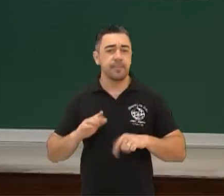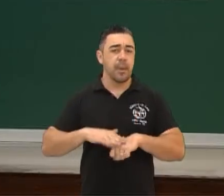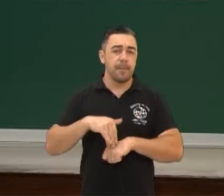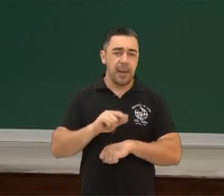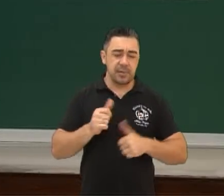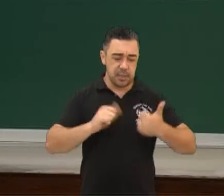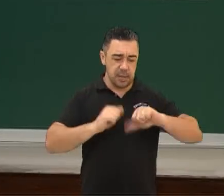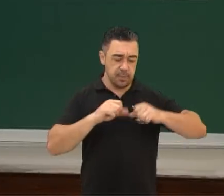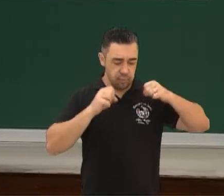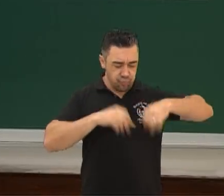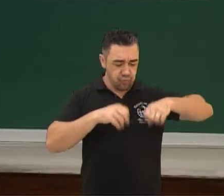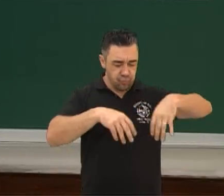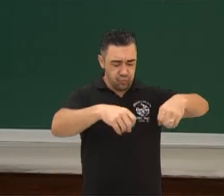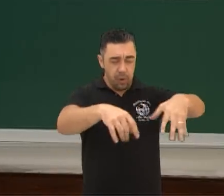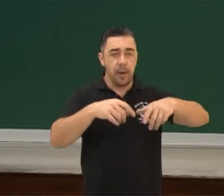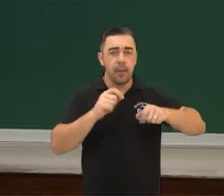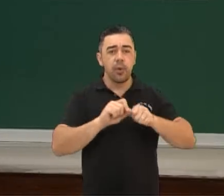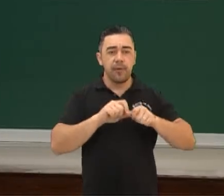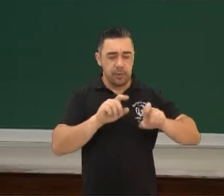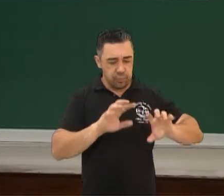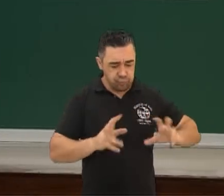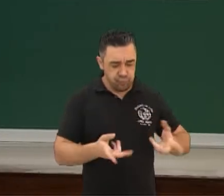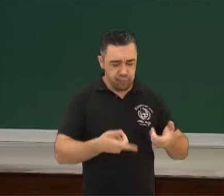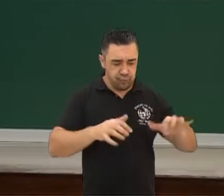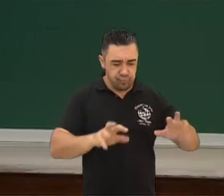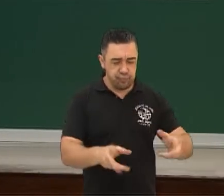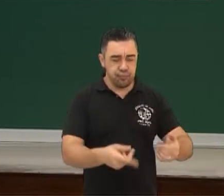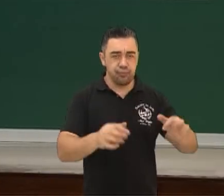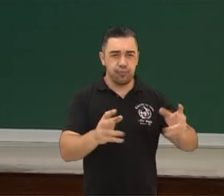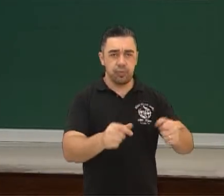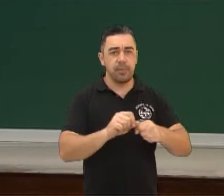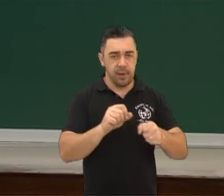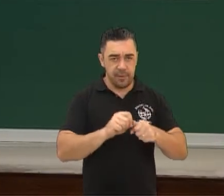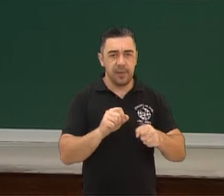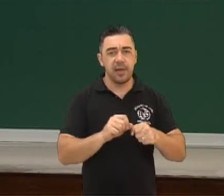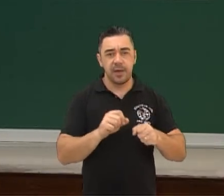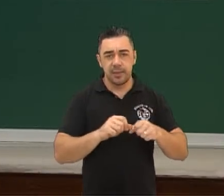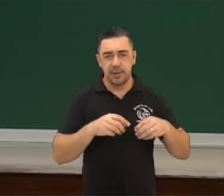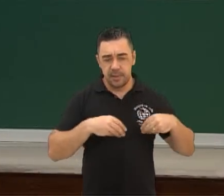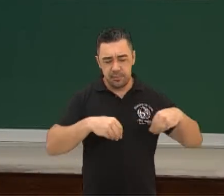solo saudável para você plantar e ter sucesso ali na sua colheita.